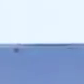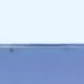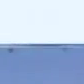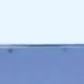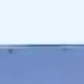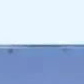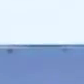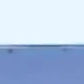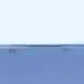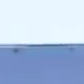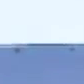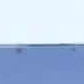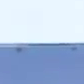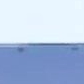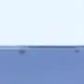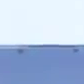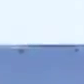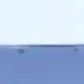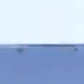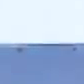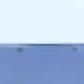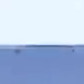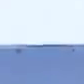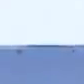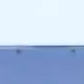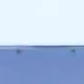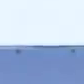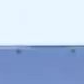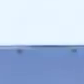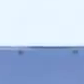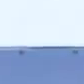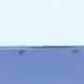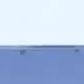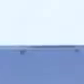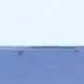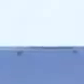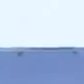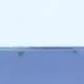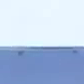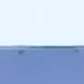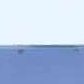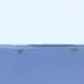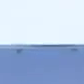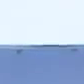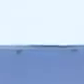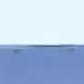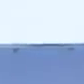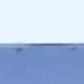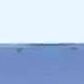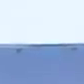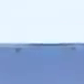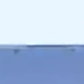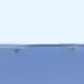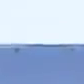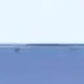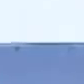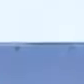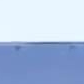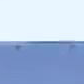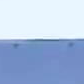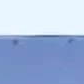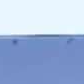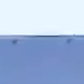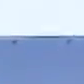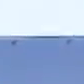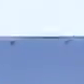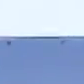Piauí e para o Brasil, que é a ferrovia transnordestina. Junto com ela, a área de energias. E o Piauí é um